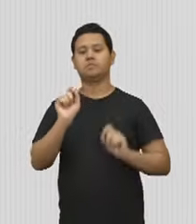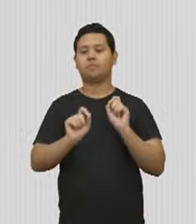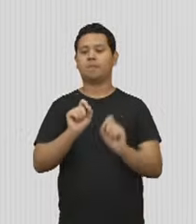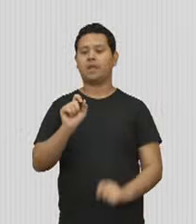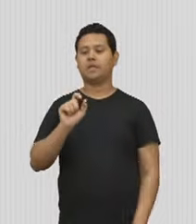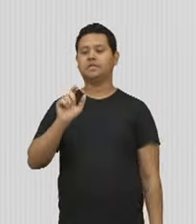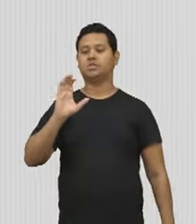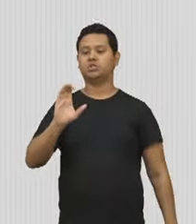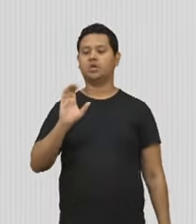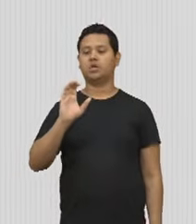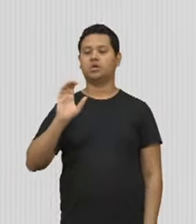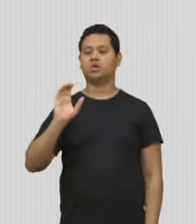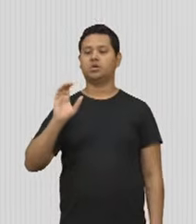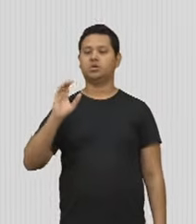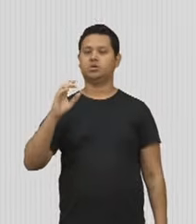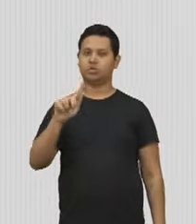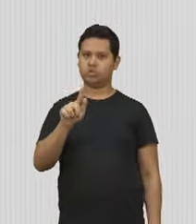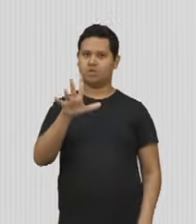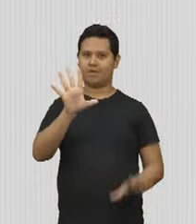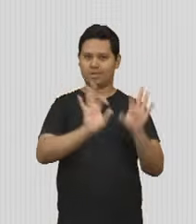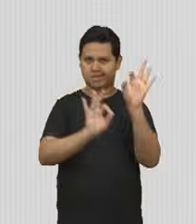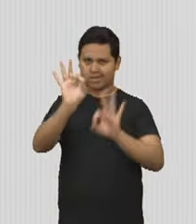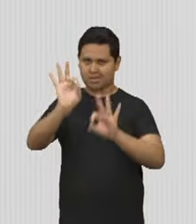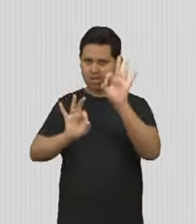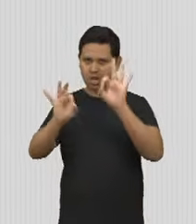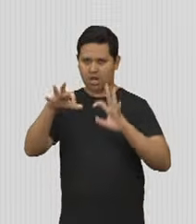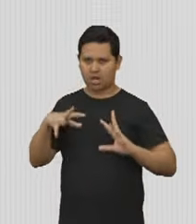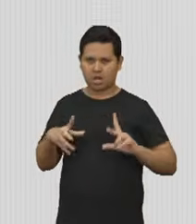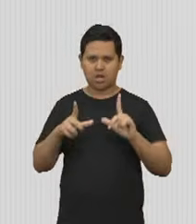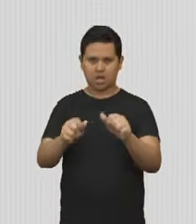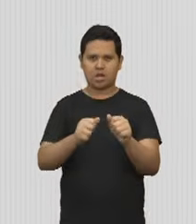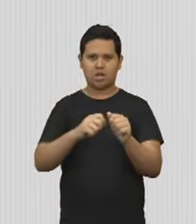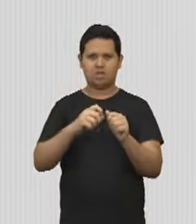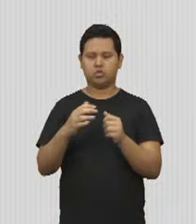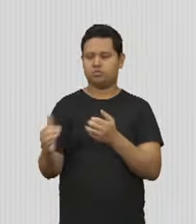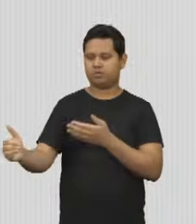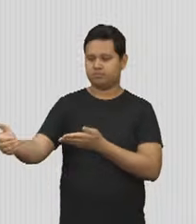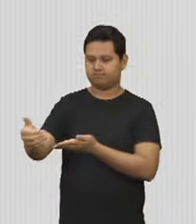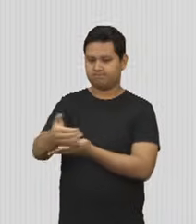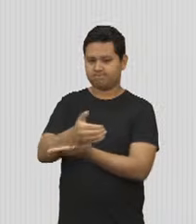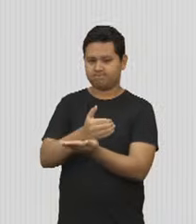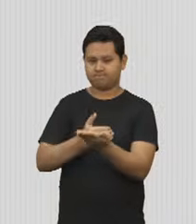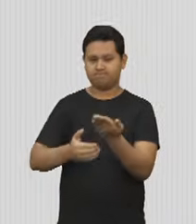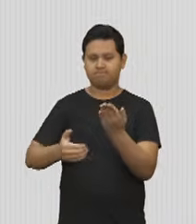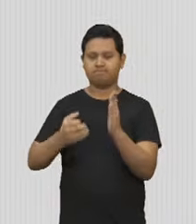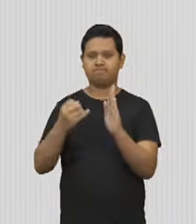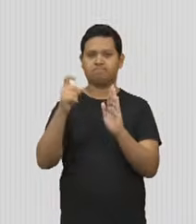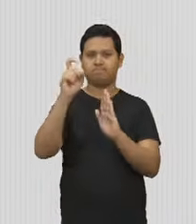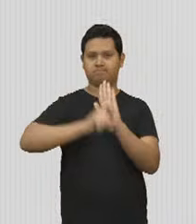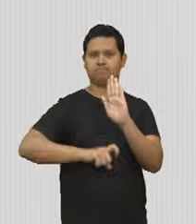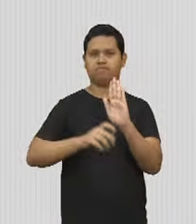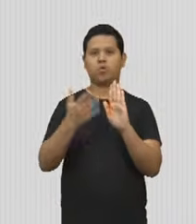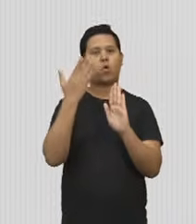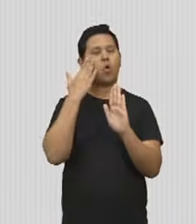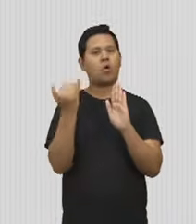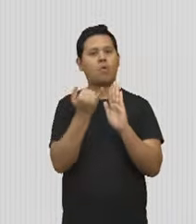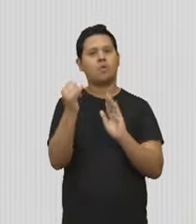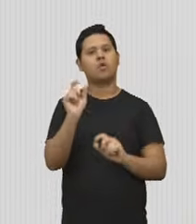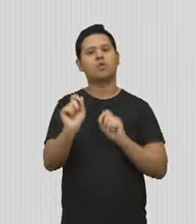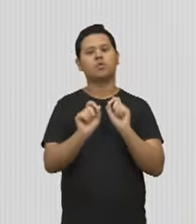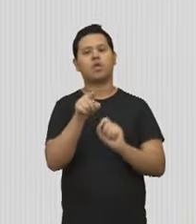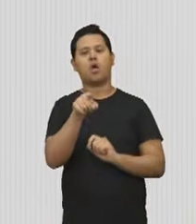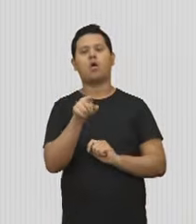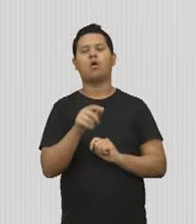CG, que vai administrar toda essa questão dessa arrecadação tributária. E pontuar o seguinte também, que